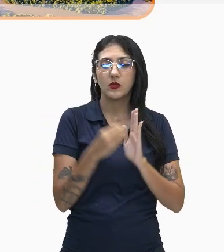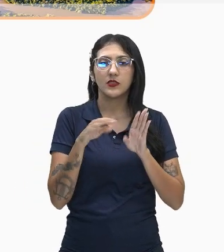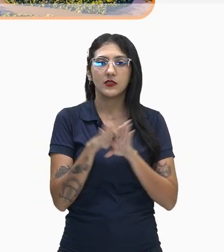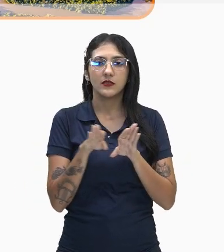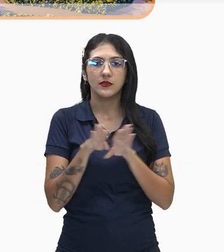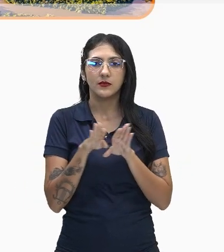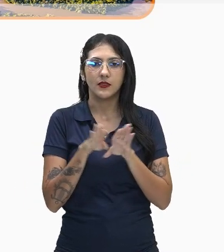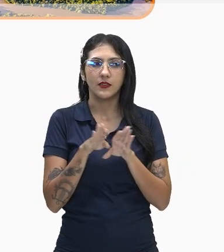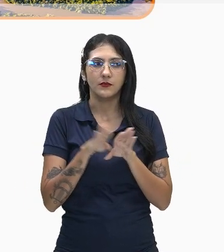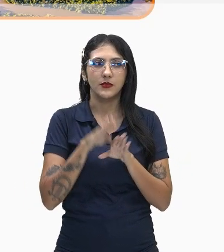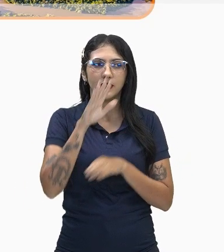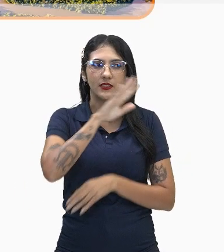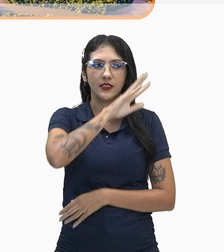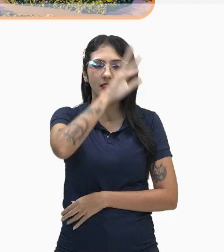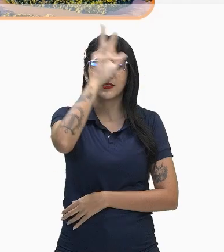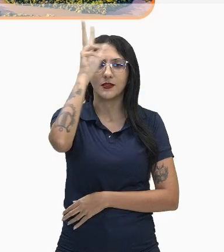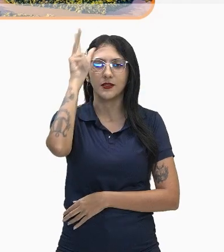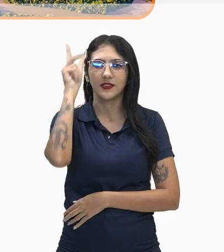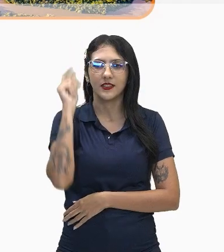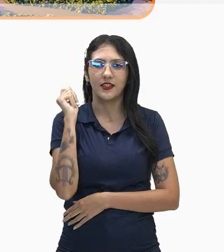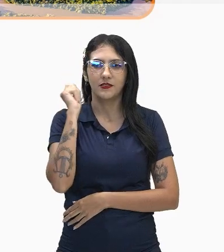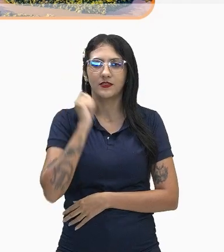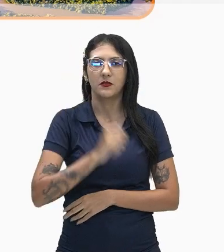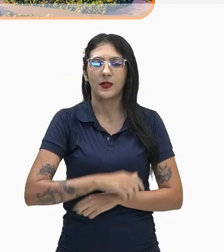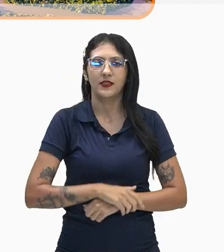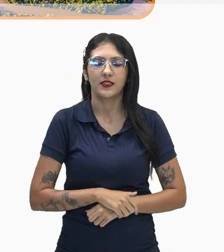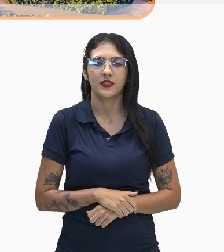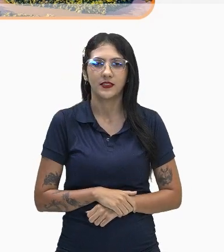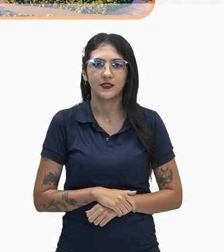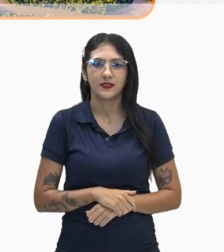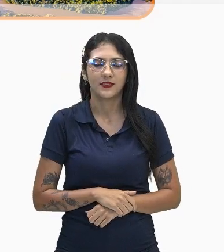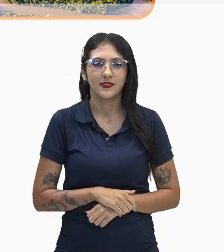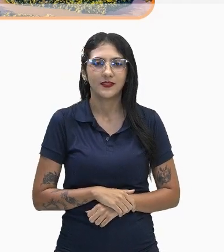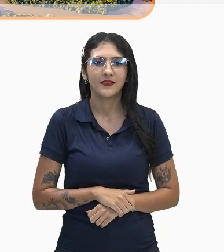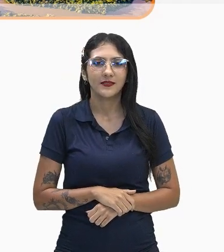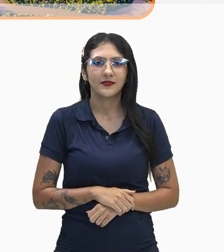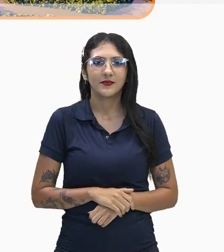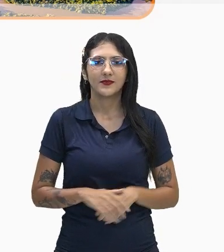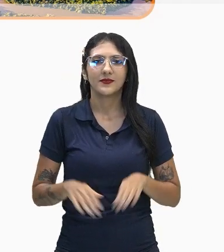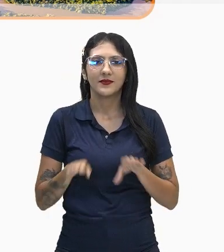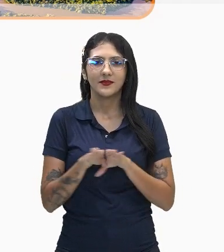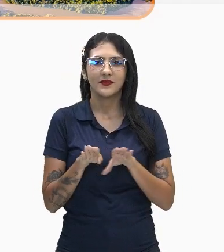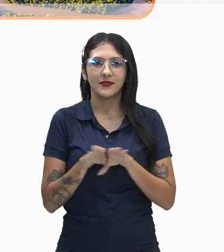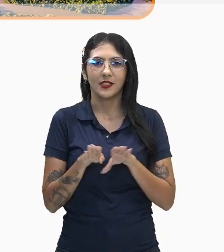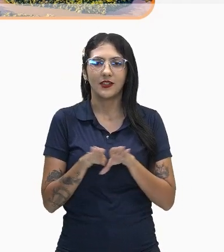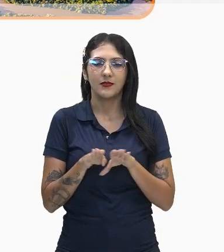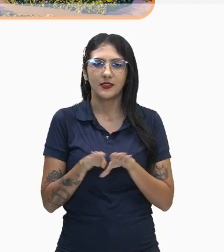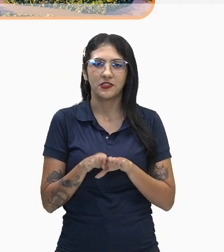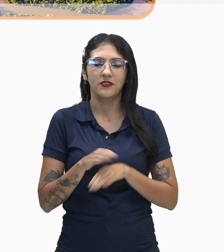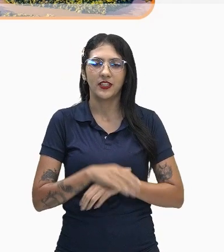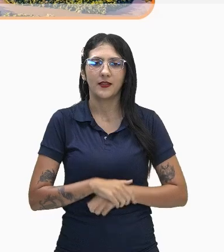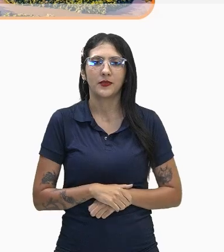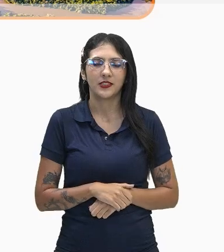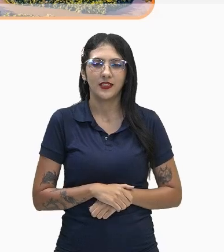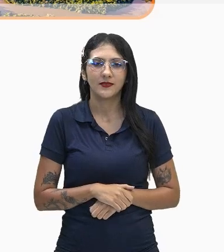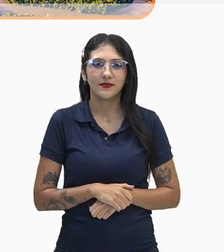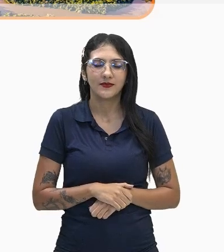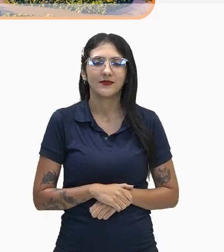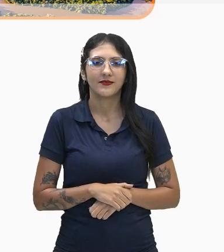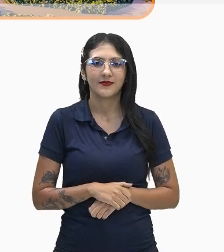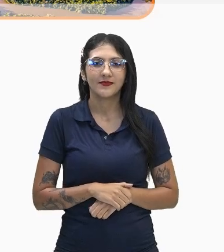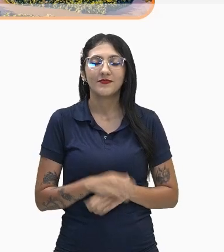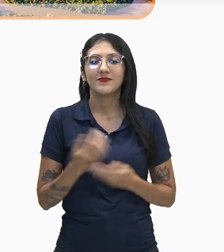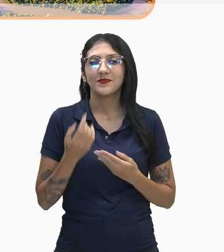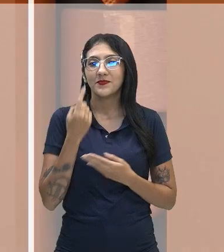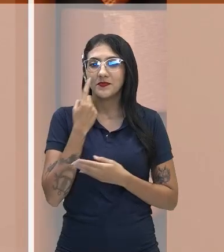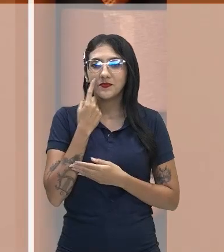Amazonas. E também, como Jurandir Ross, ele classificou o relevo brasileiro nessas 3 principais formas.